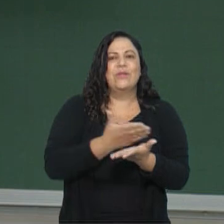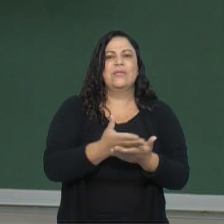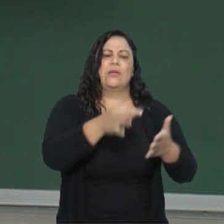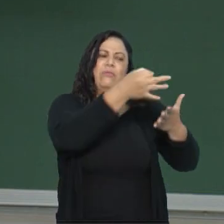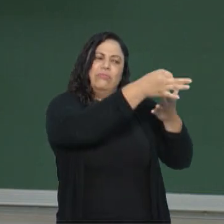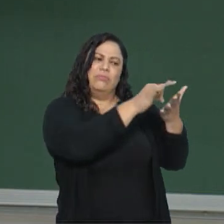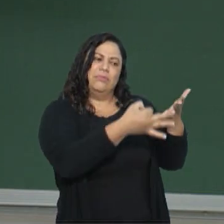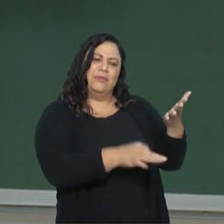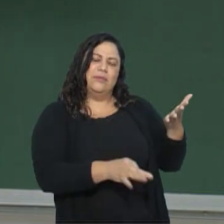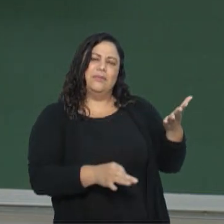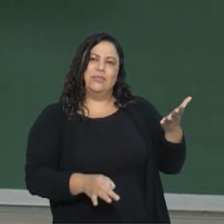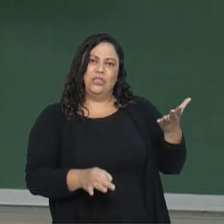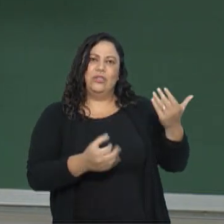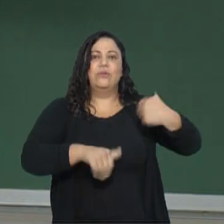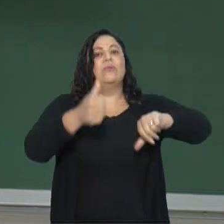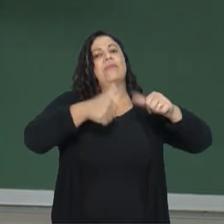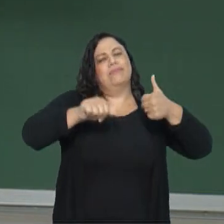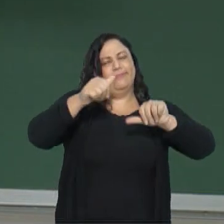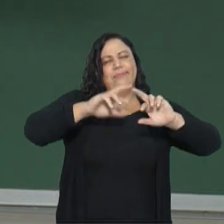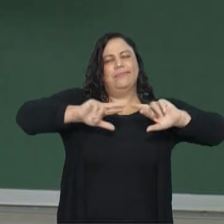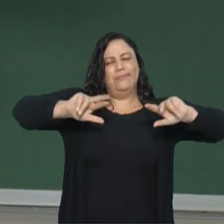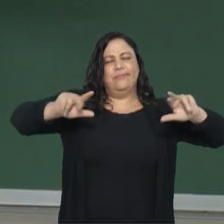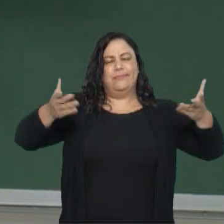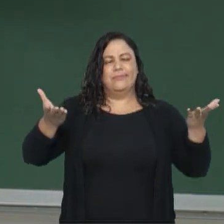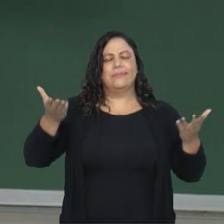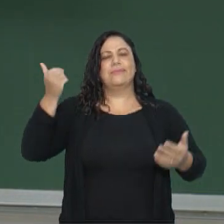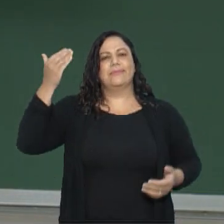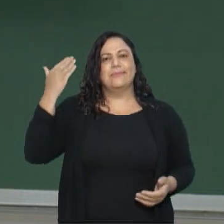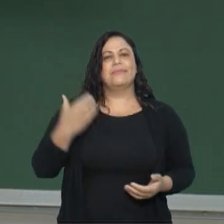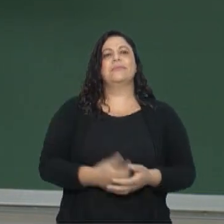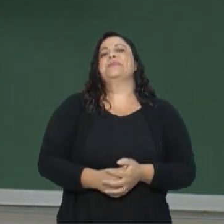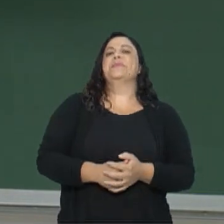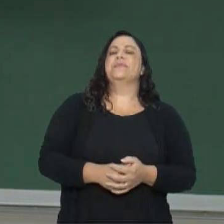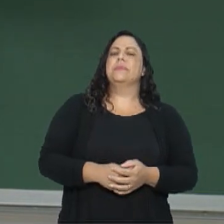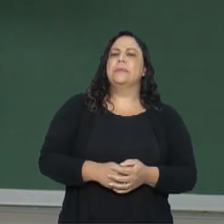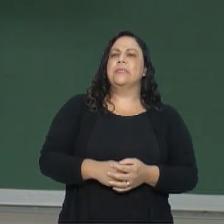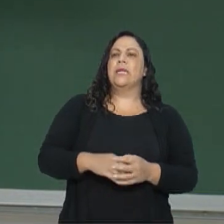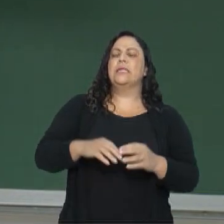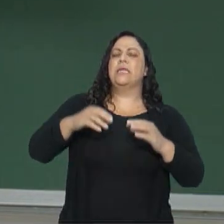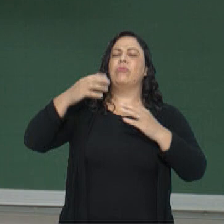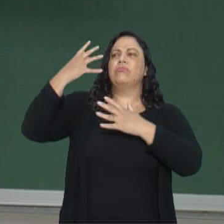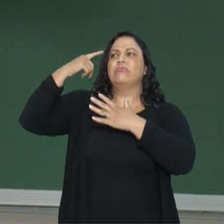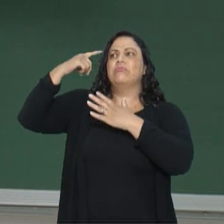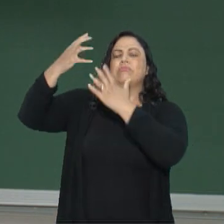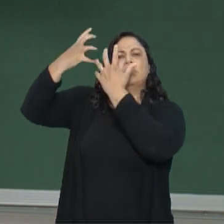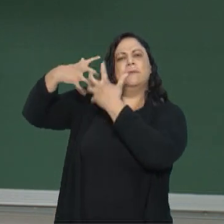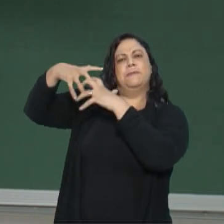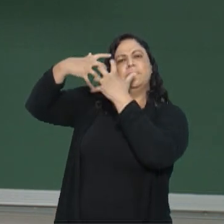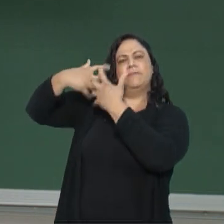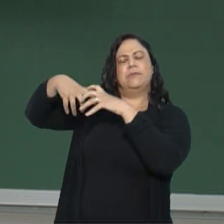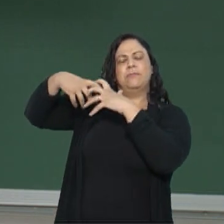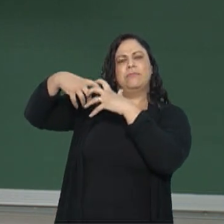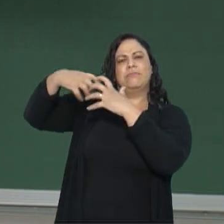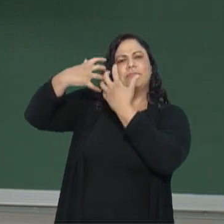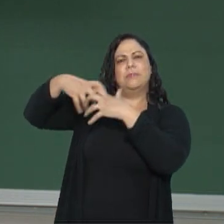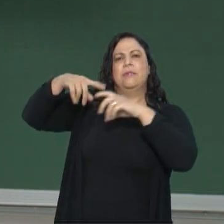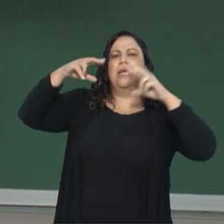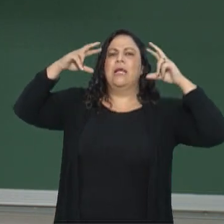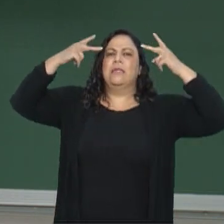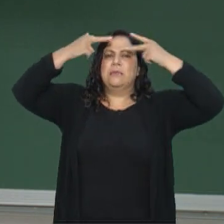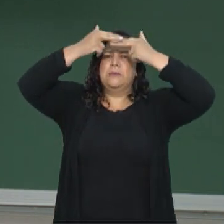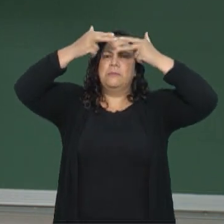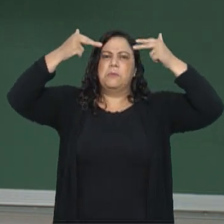da aula anterior. Então, na aula anterior, nós estávamos falando do neurônio, que é a célula específica,